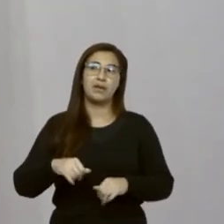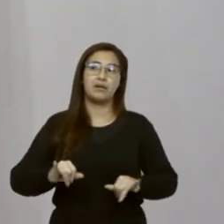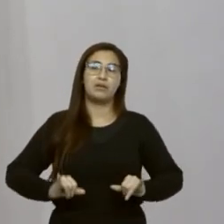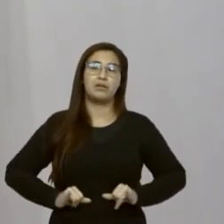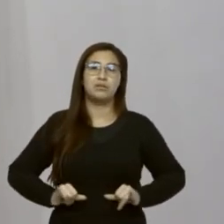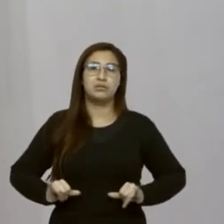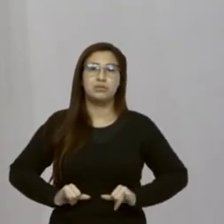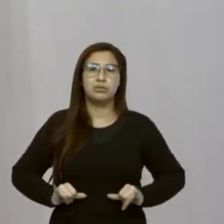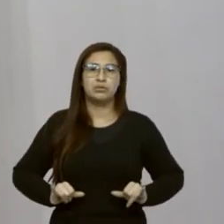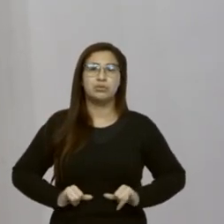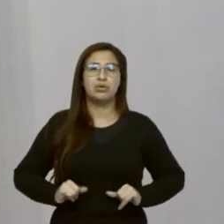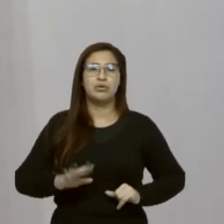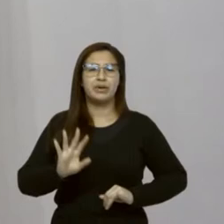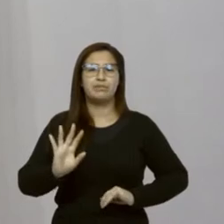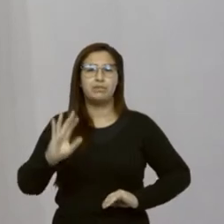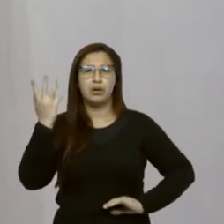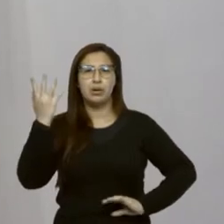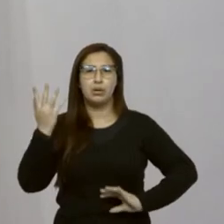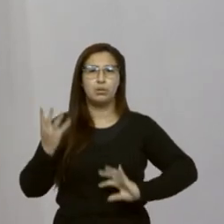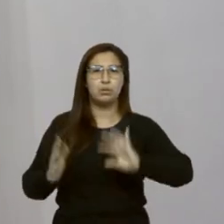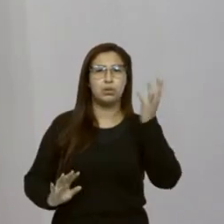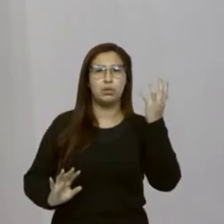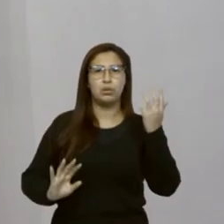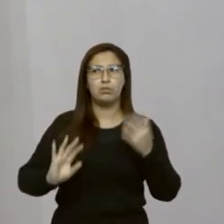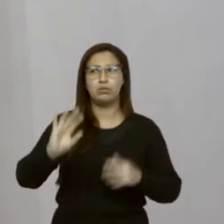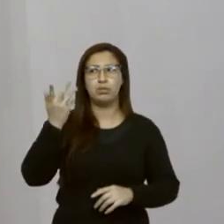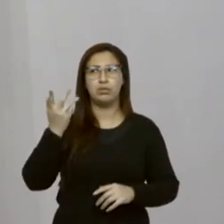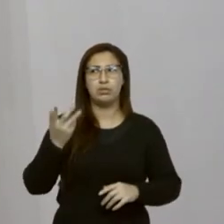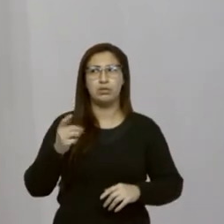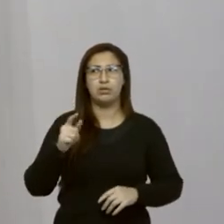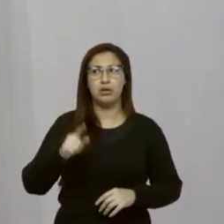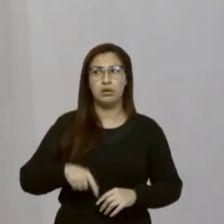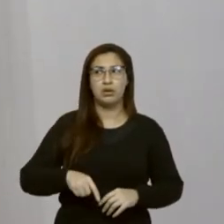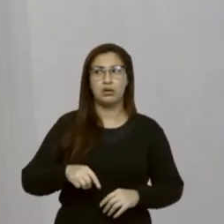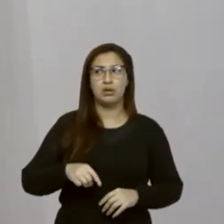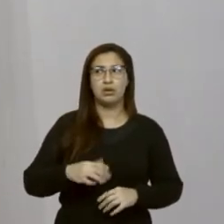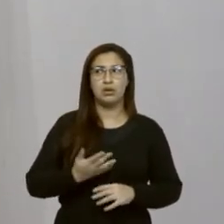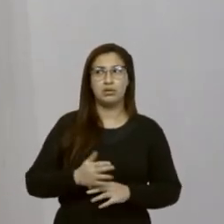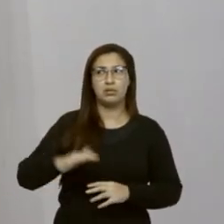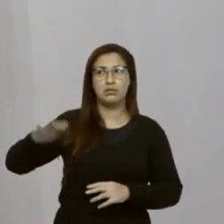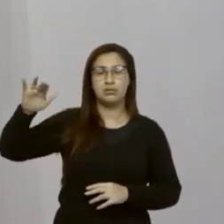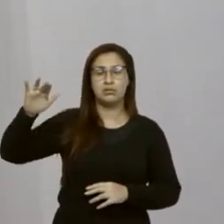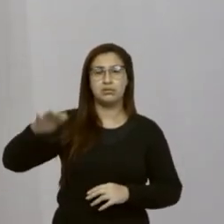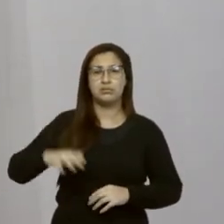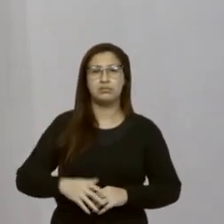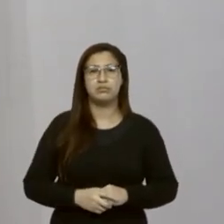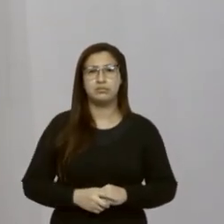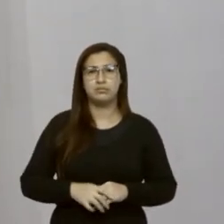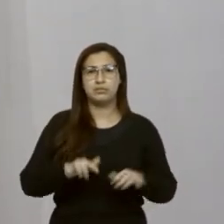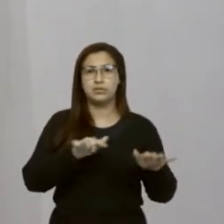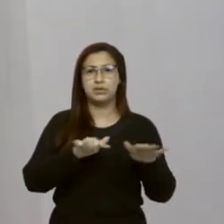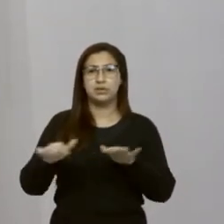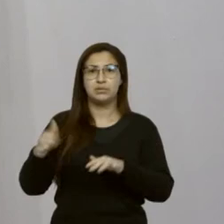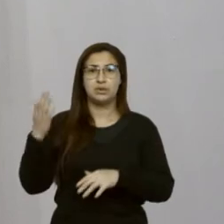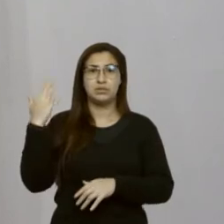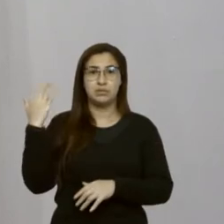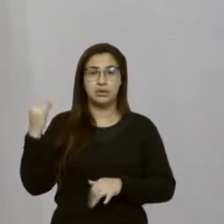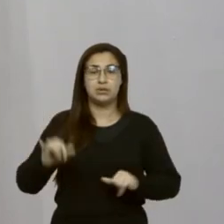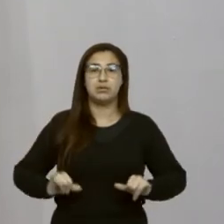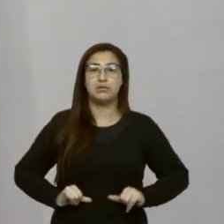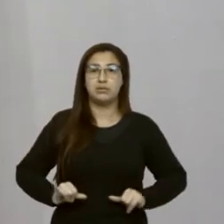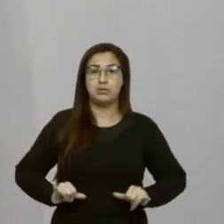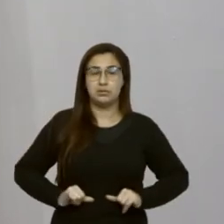por esses eventos climáticos, que é o nosso querido Alto Vale. Na semana passada, sofremos